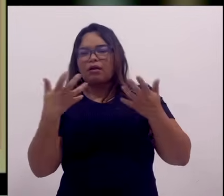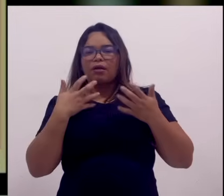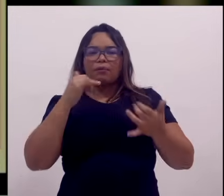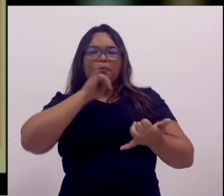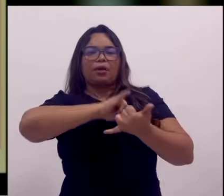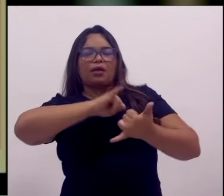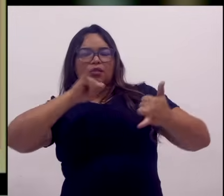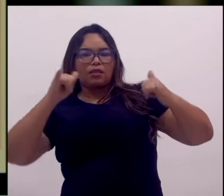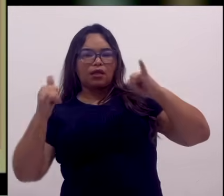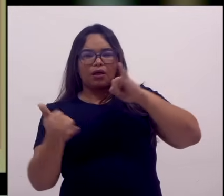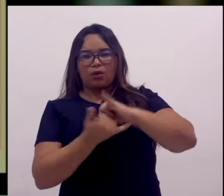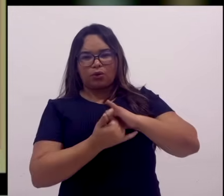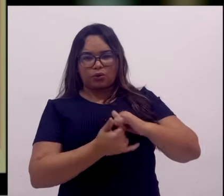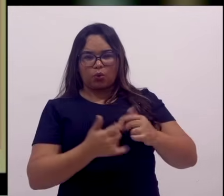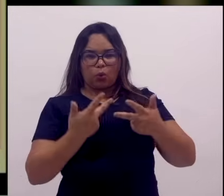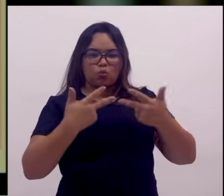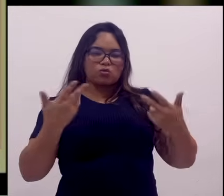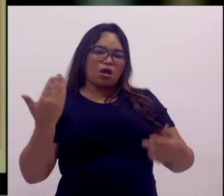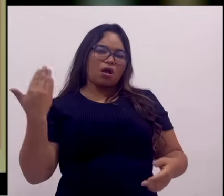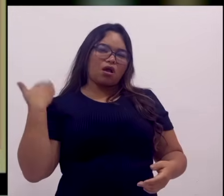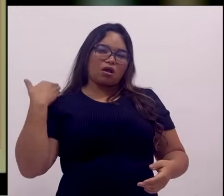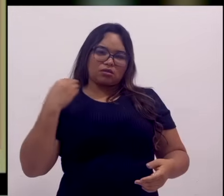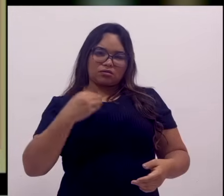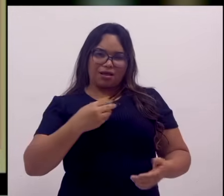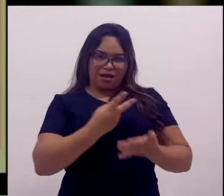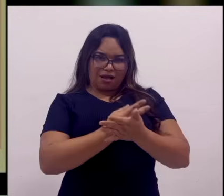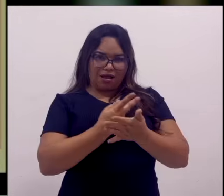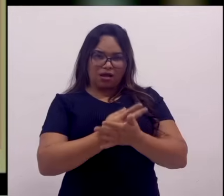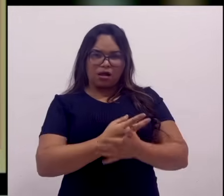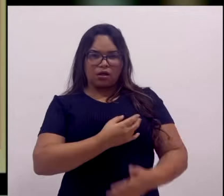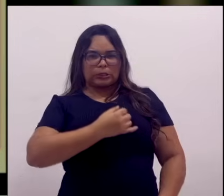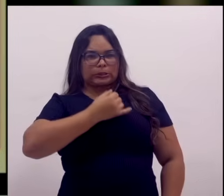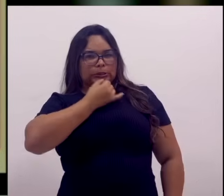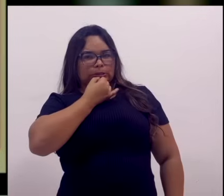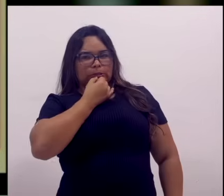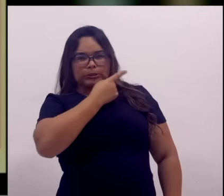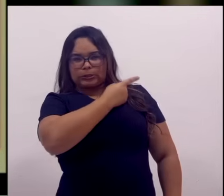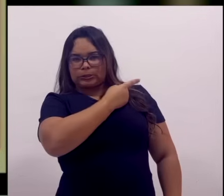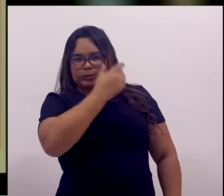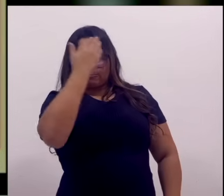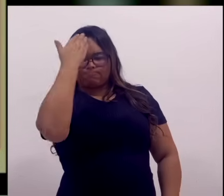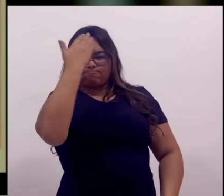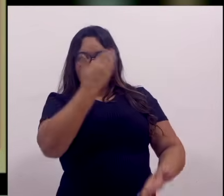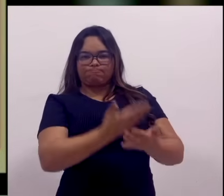perdão pelo que tenham feito. Isto é muito triste.